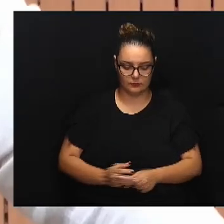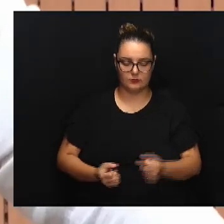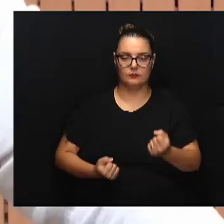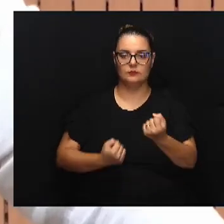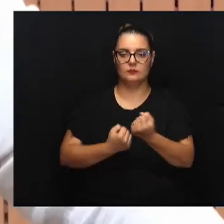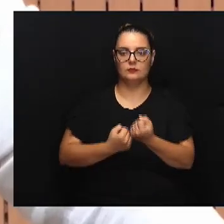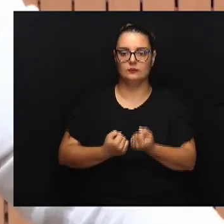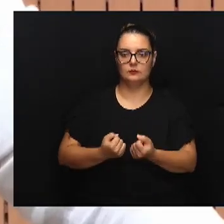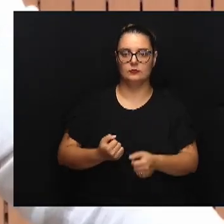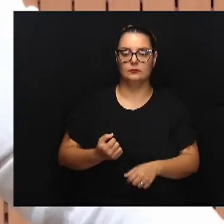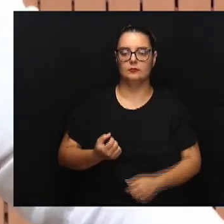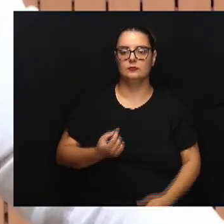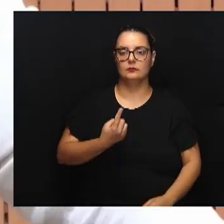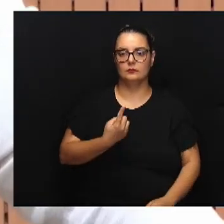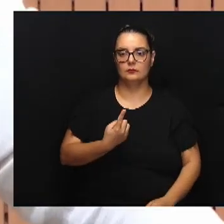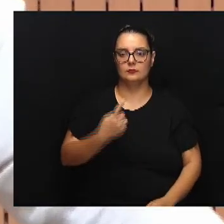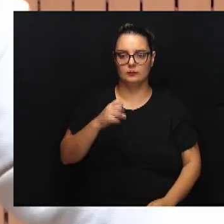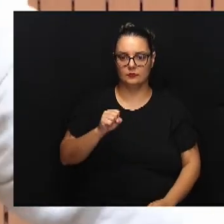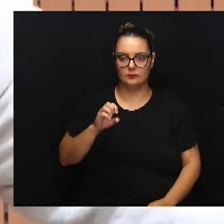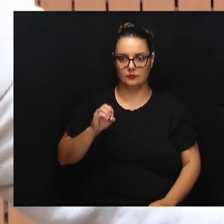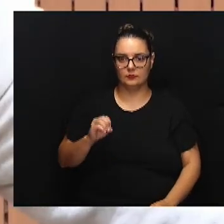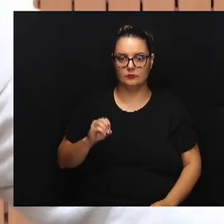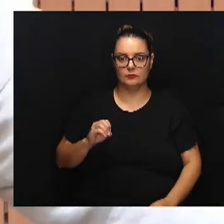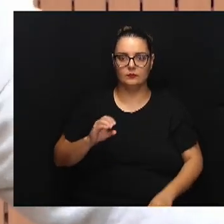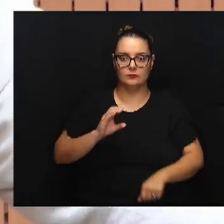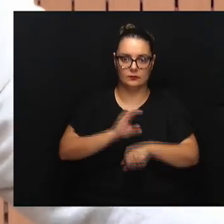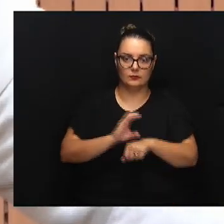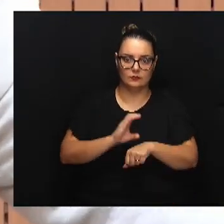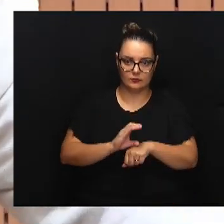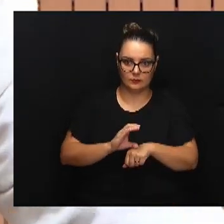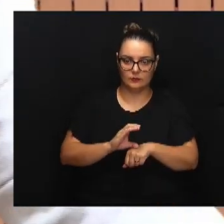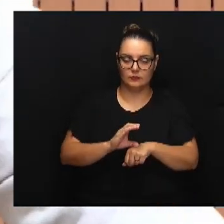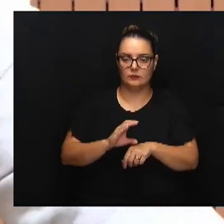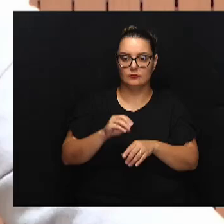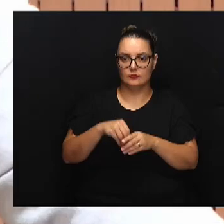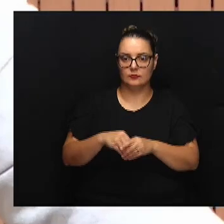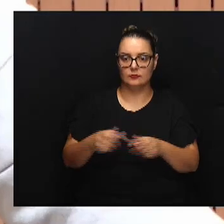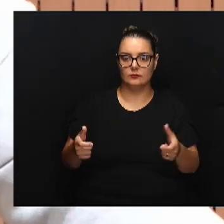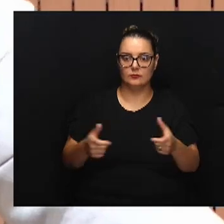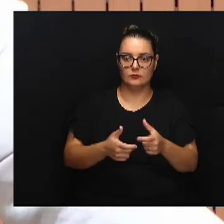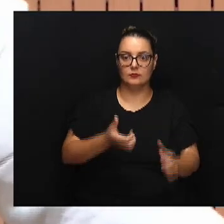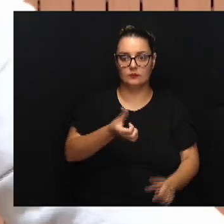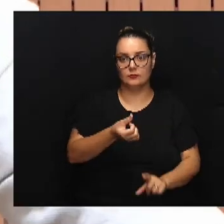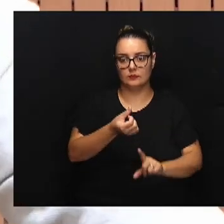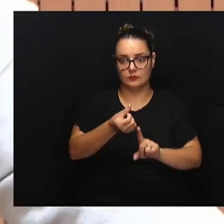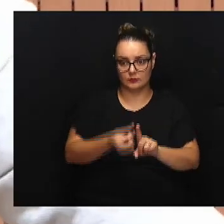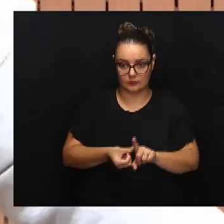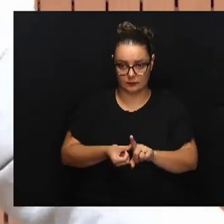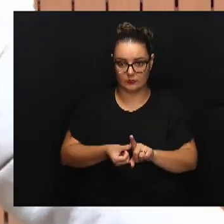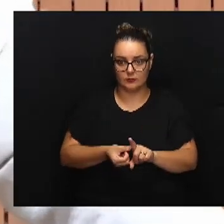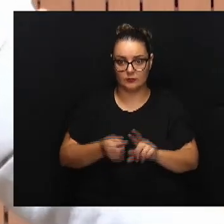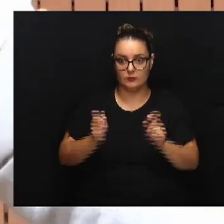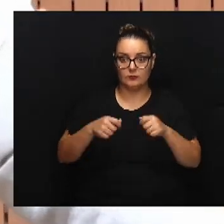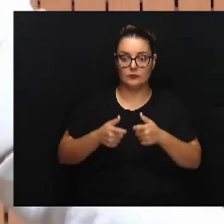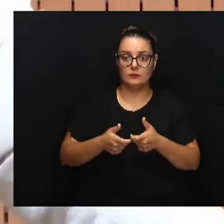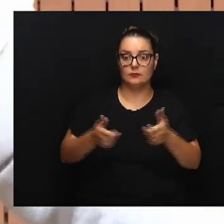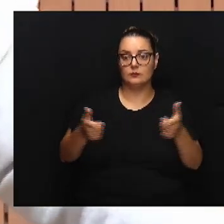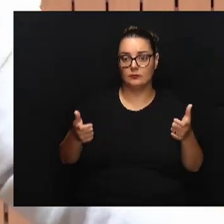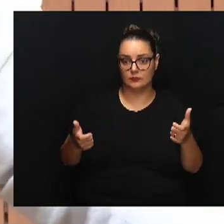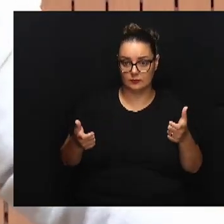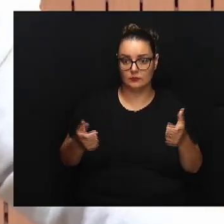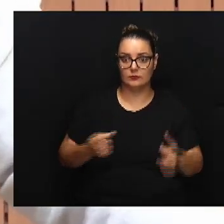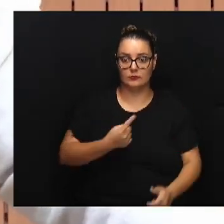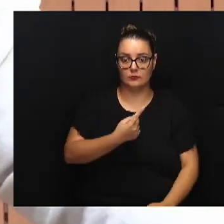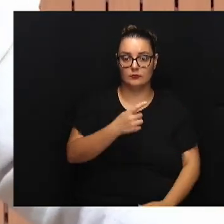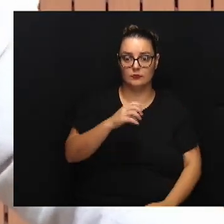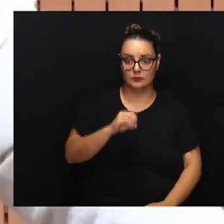para os 108 cursinhos previstos. Nós vamos reduzir para 6 meses e possibilitou ampliar de 108